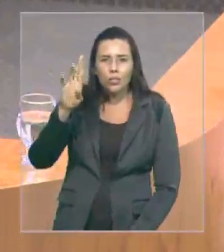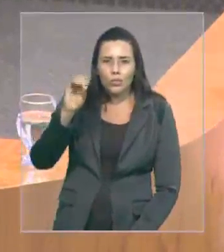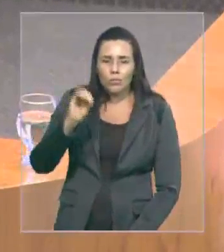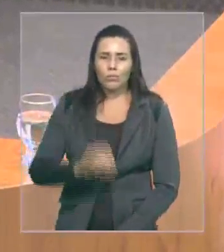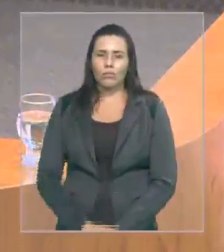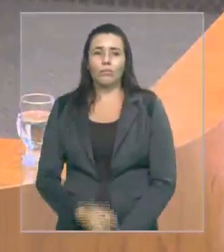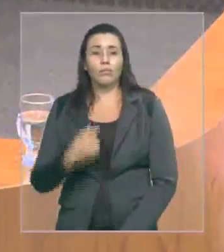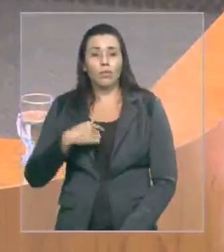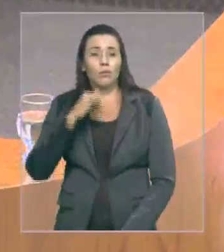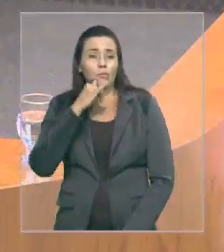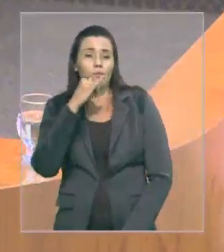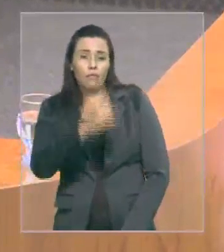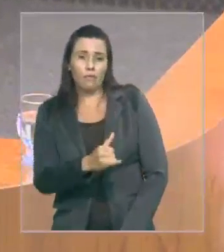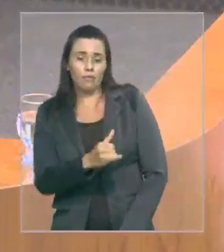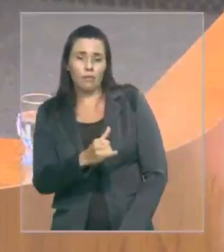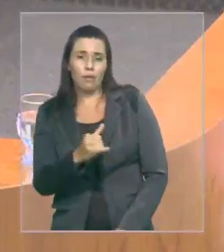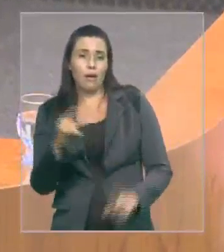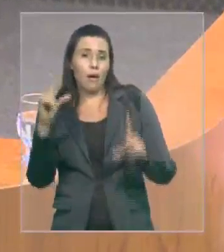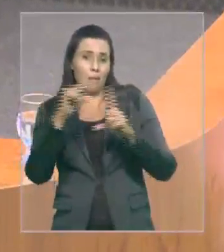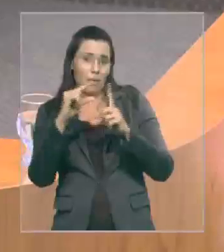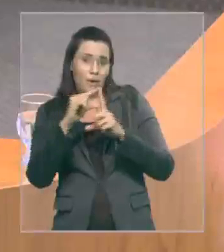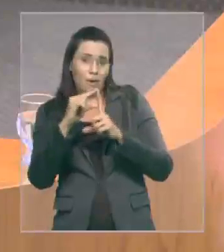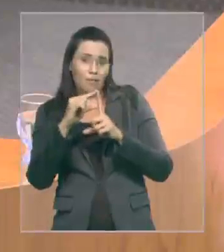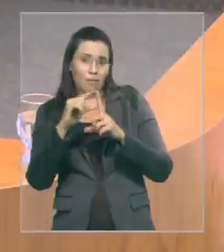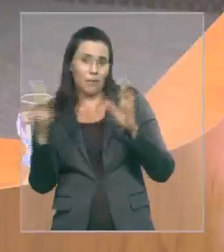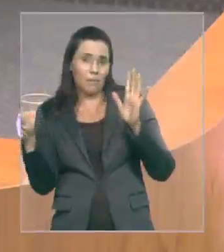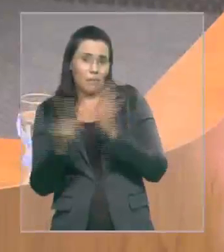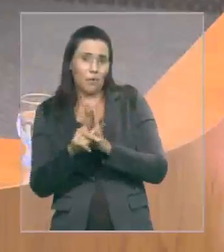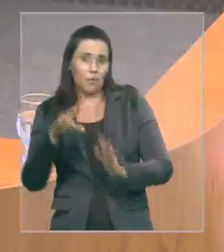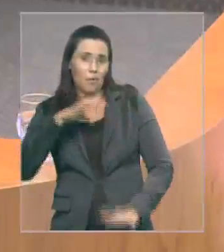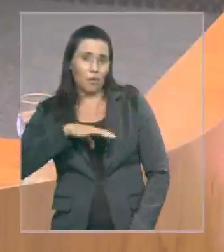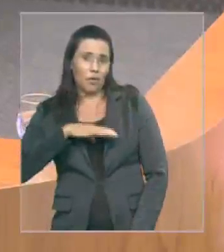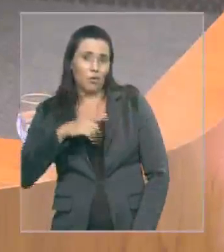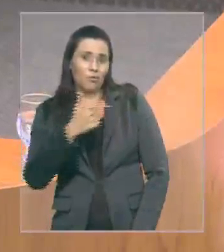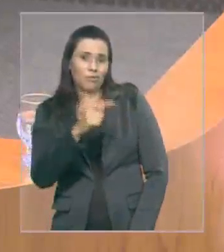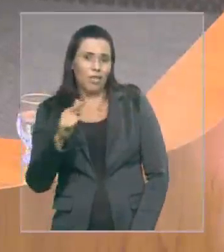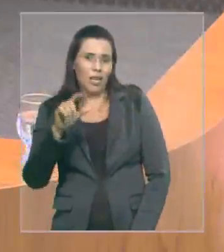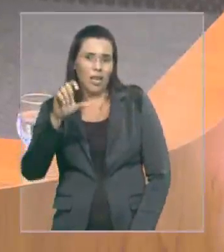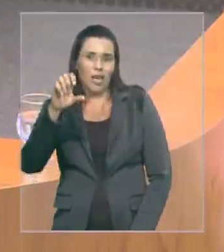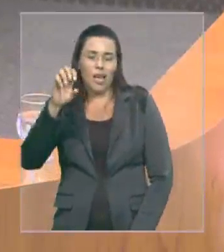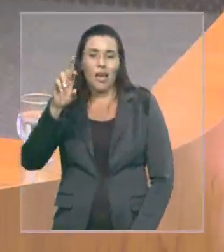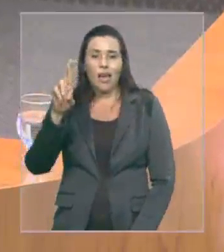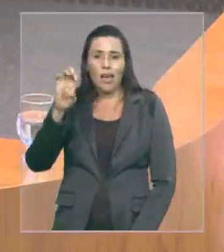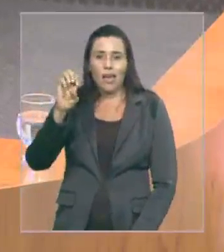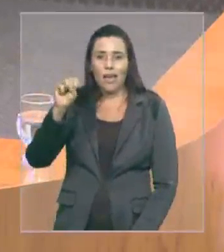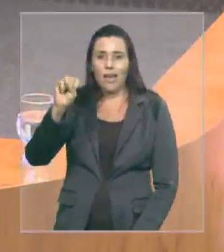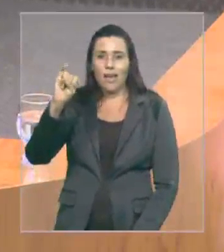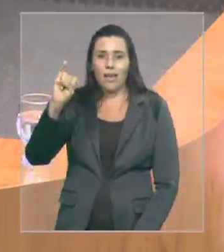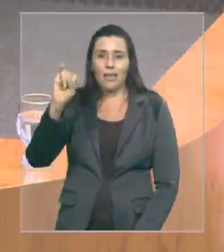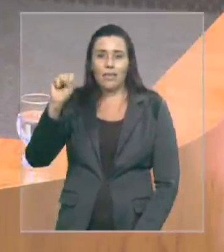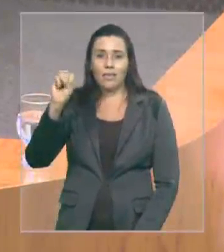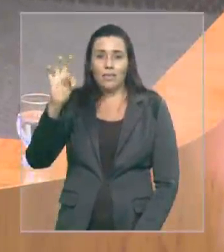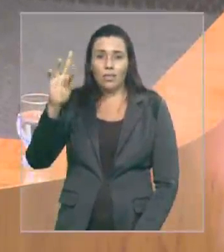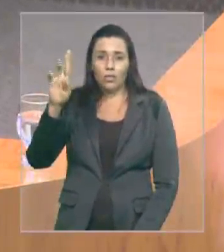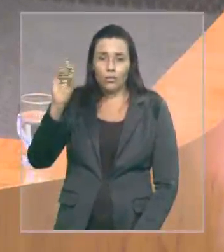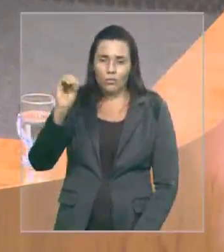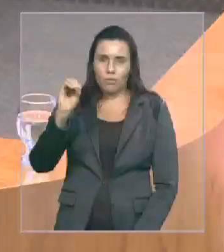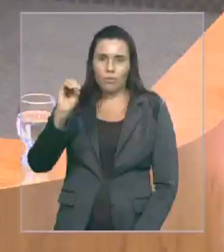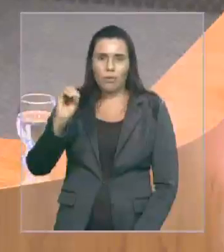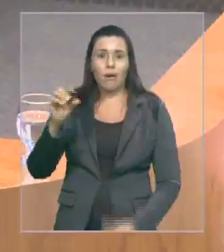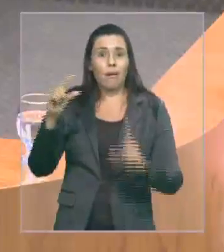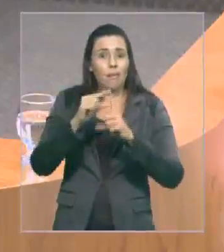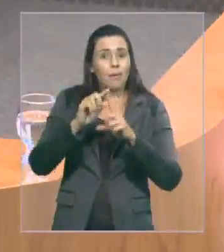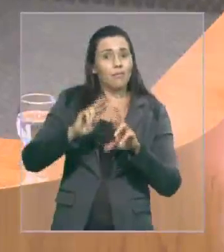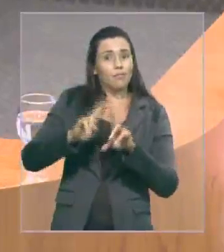vocabulário brasileiro, na língua portuguesa, não existe registro, nem com S e nem com Z, é registro. E eu creio que Olavo